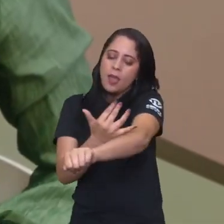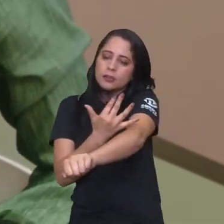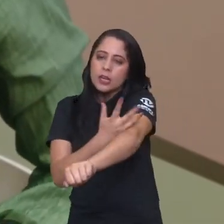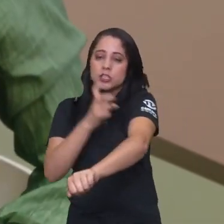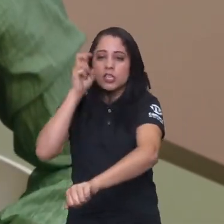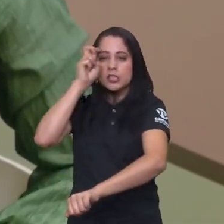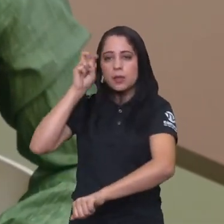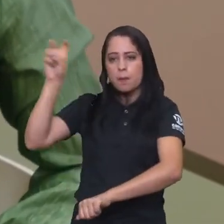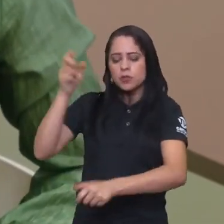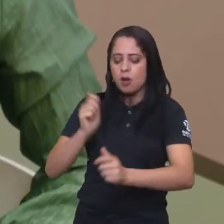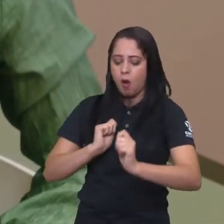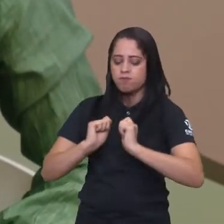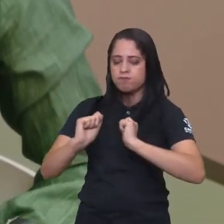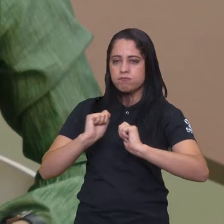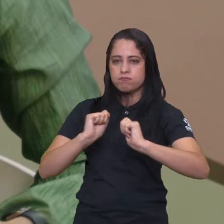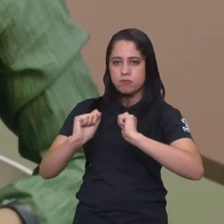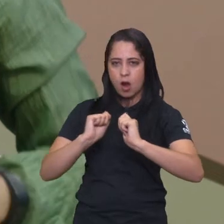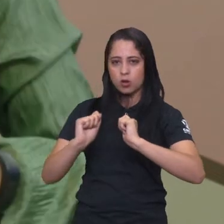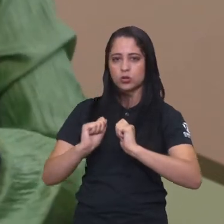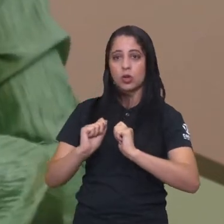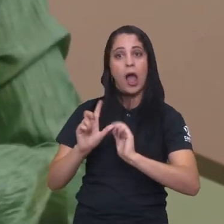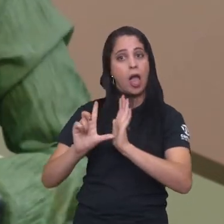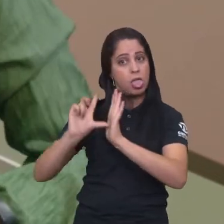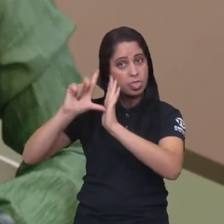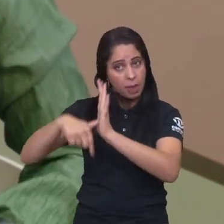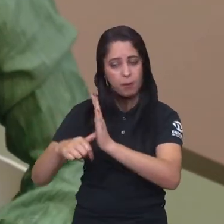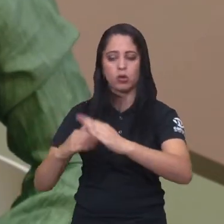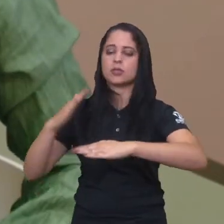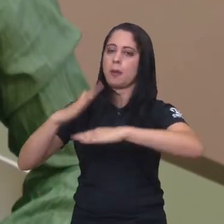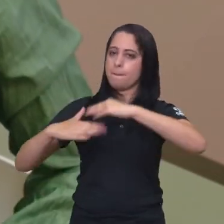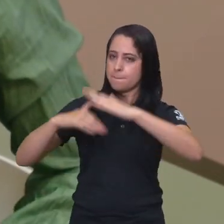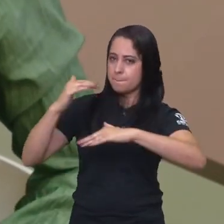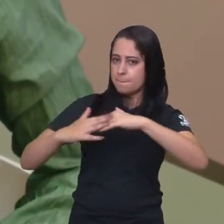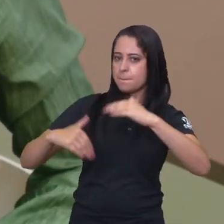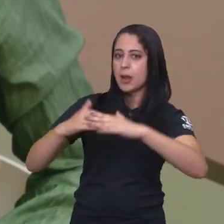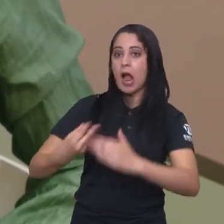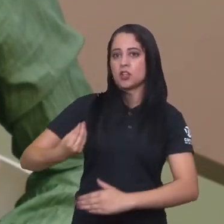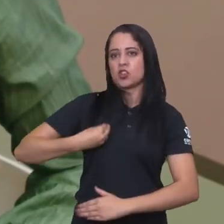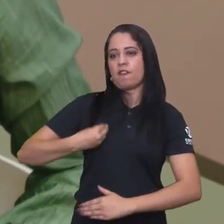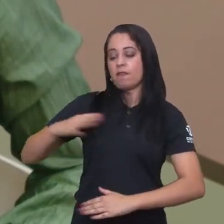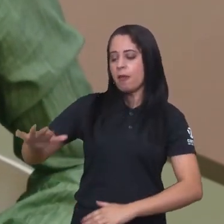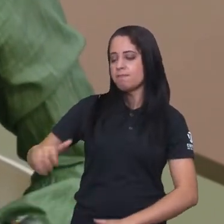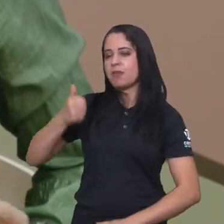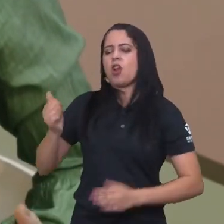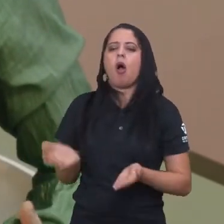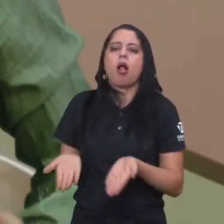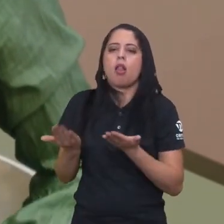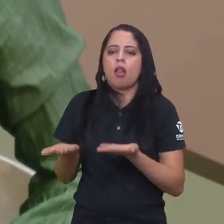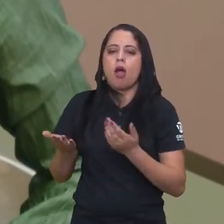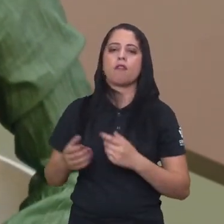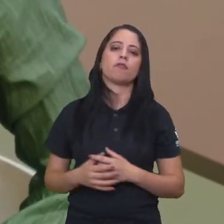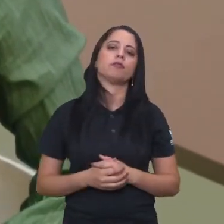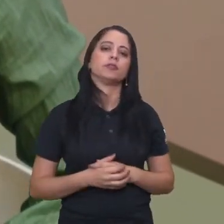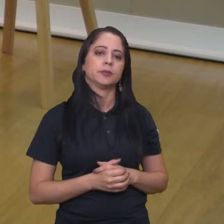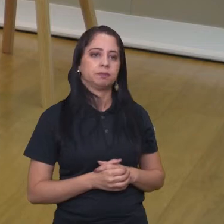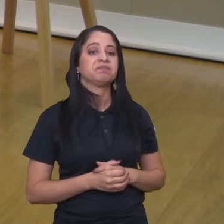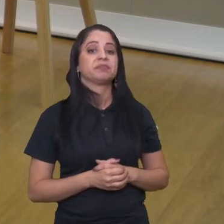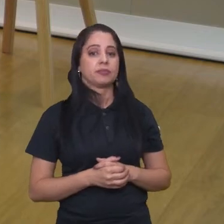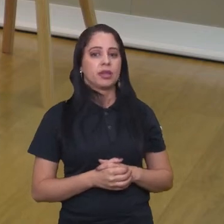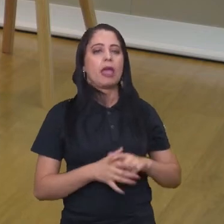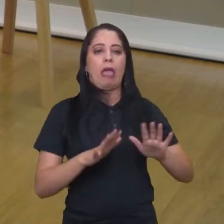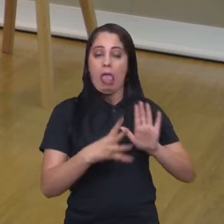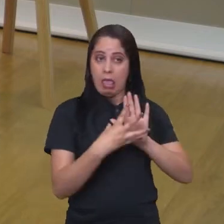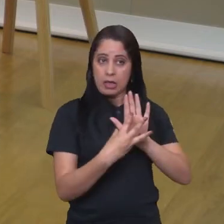inteligência emocional, para que a gente possa estar colocando em prática e viver de uma forma, eu falo assim, muito mais leve, né? E o exemplo é